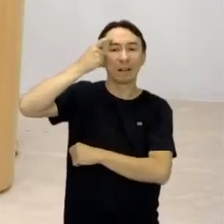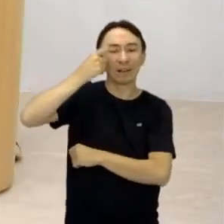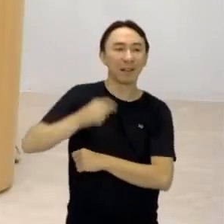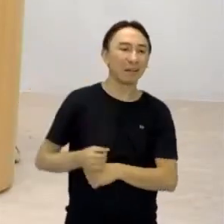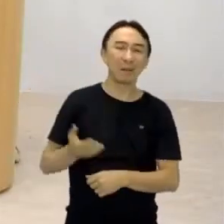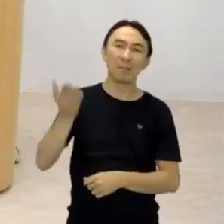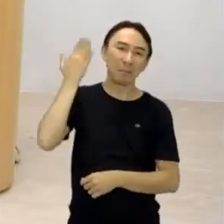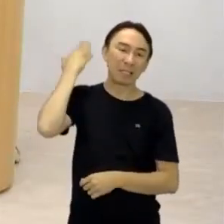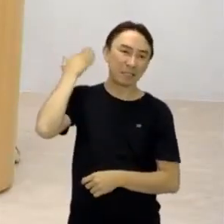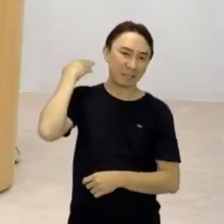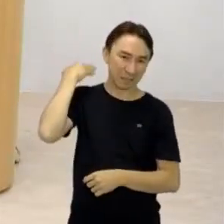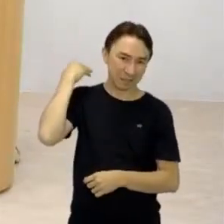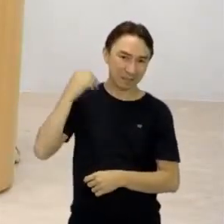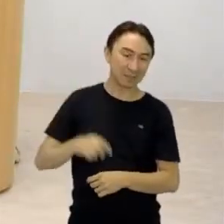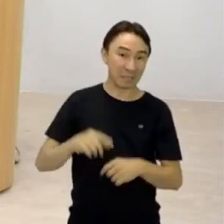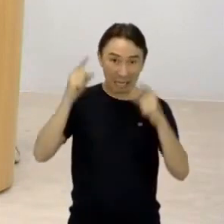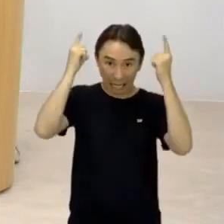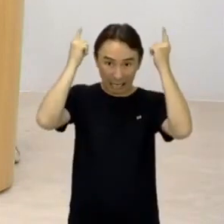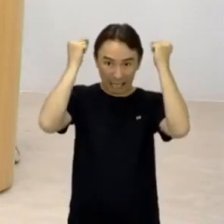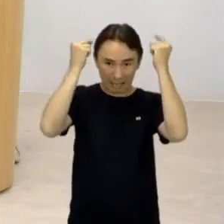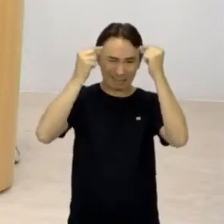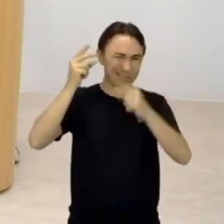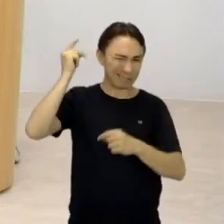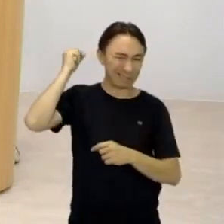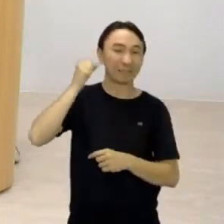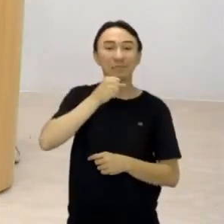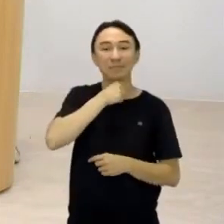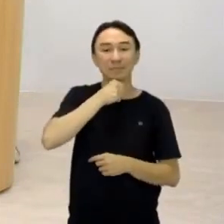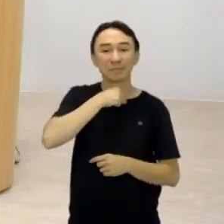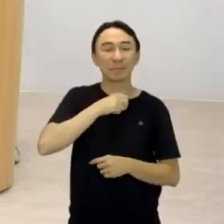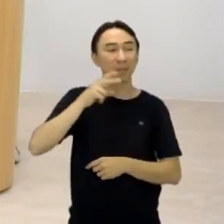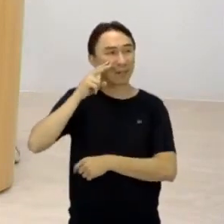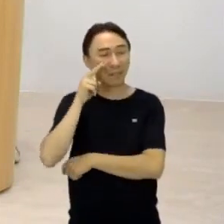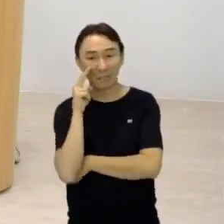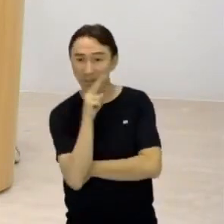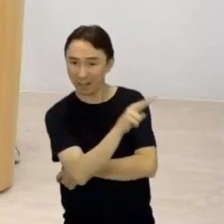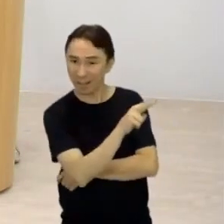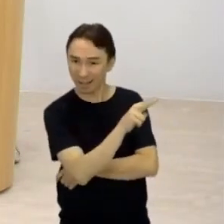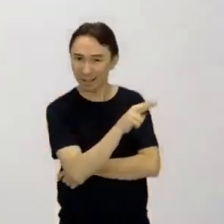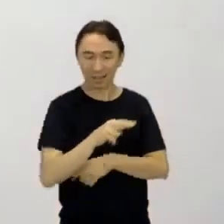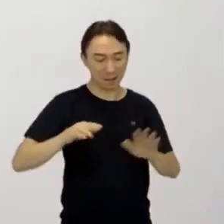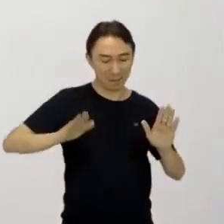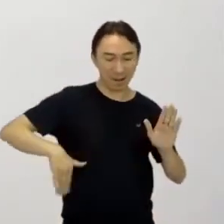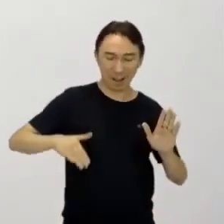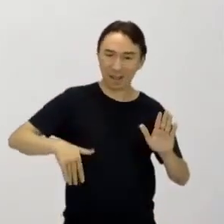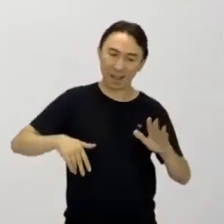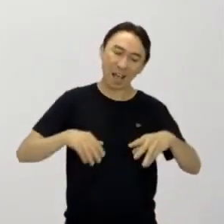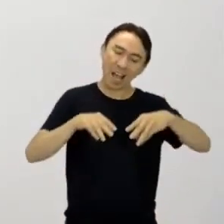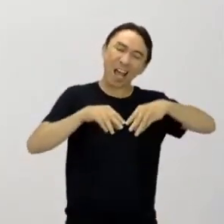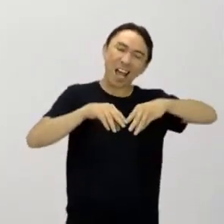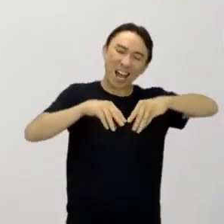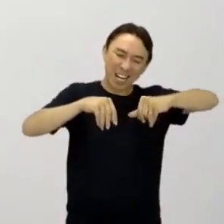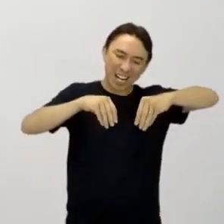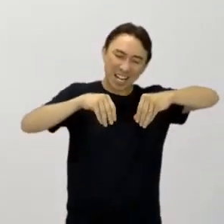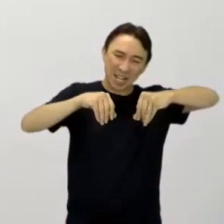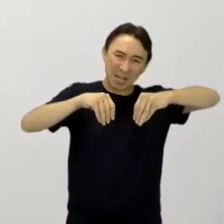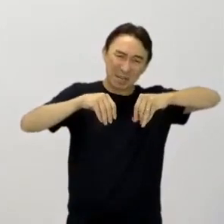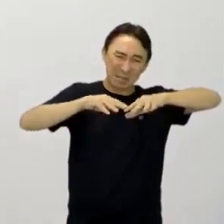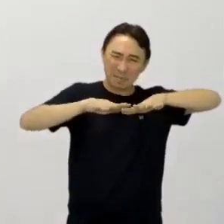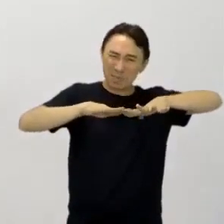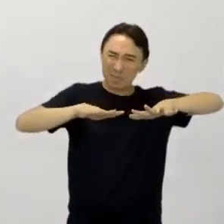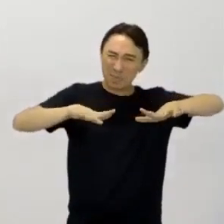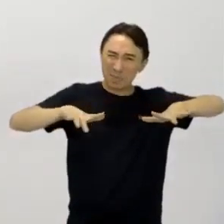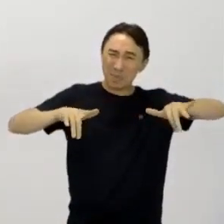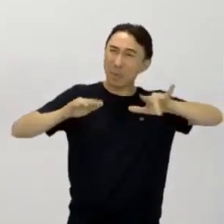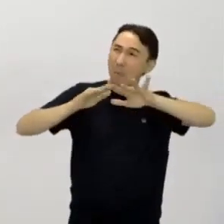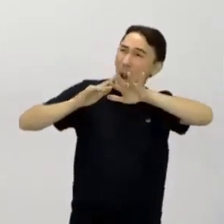e tal? Quando você olha de longe a praia, ela é formada de areia, a gente sabe, né? Aí você vê aquele montão de grãozinho de